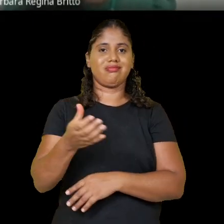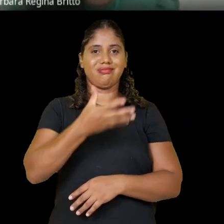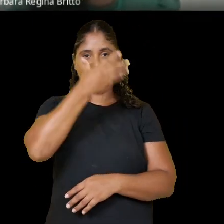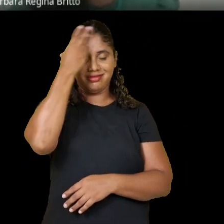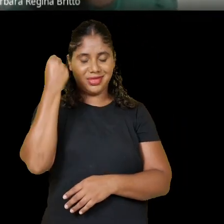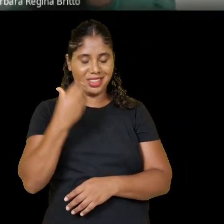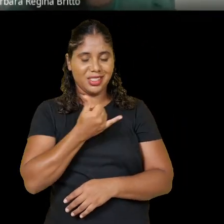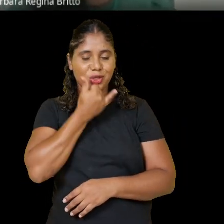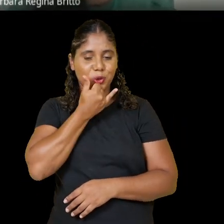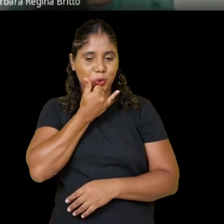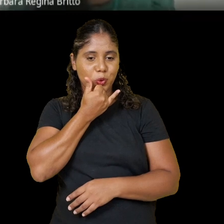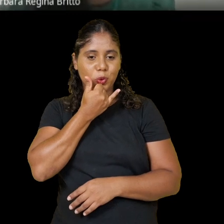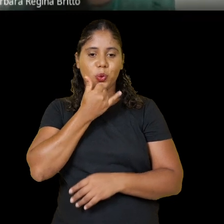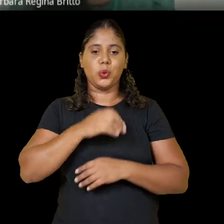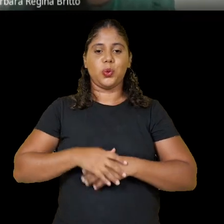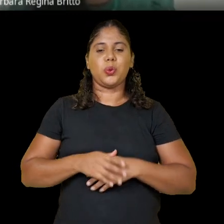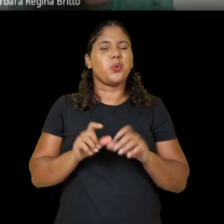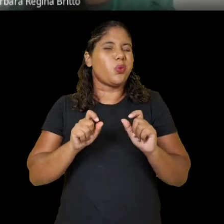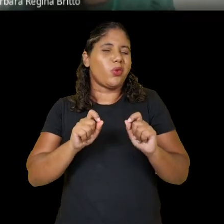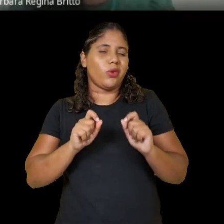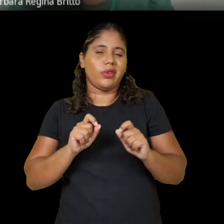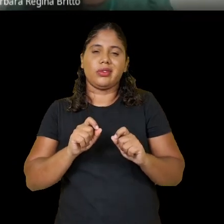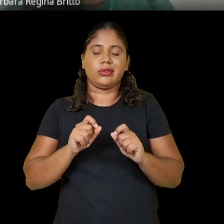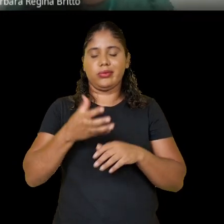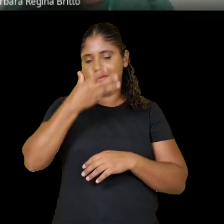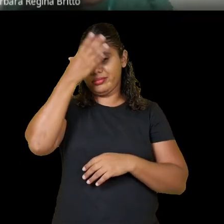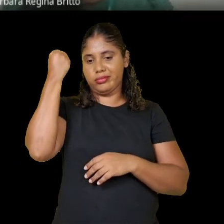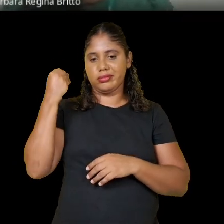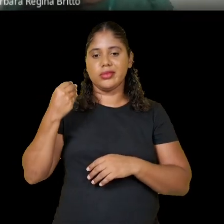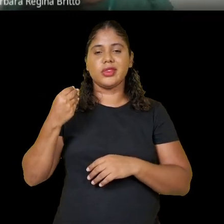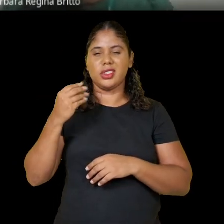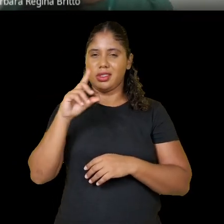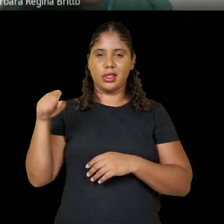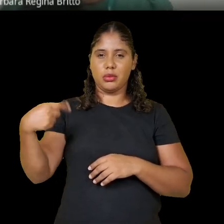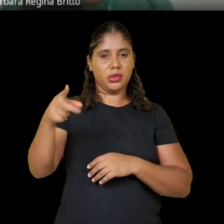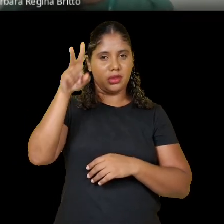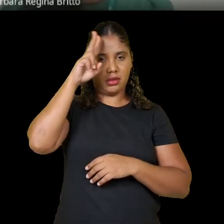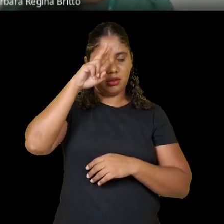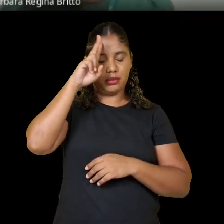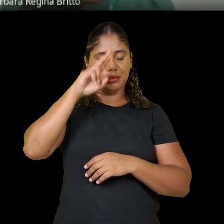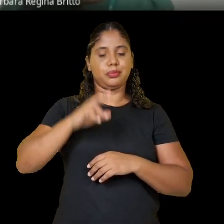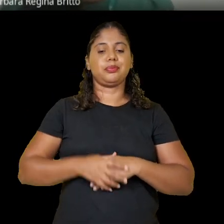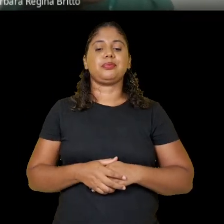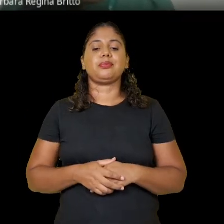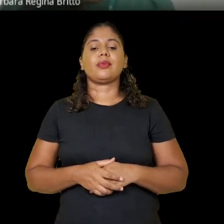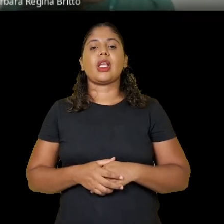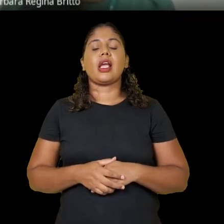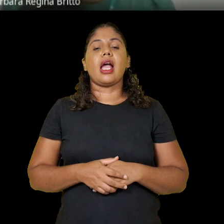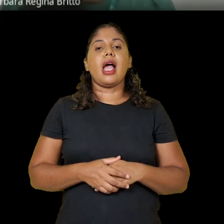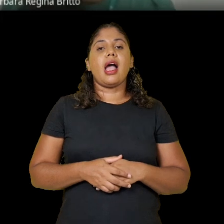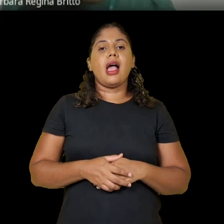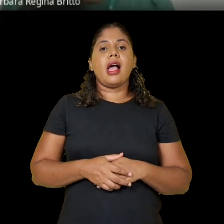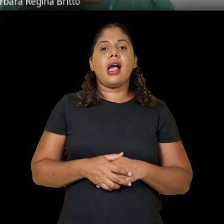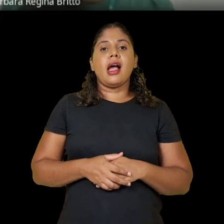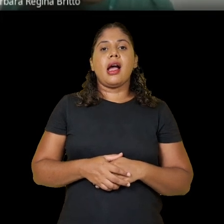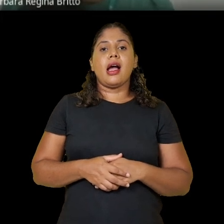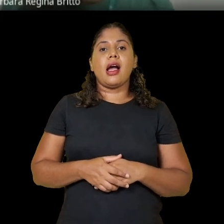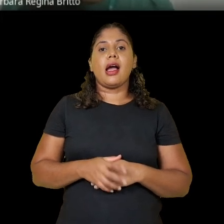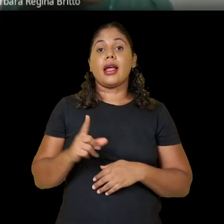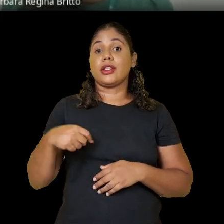Me perdoe, esqueci. Tubérculo de Montigori. Vou lembrar mais para frente. E aí a gente